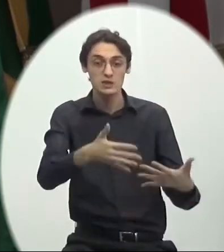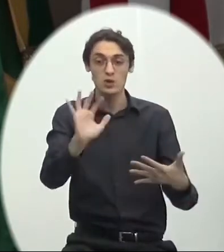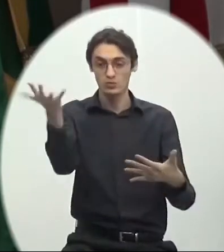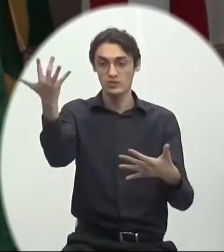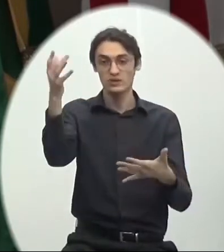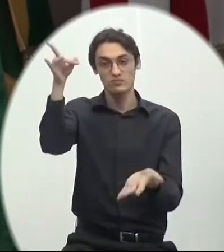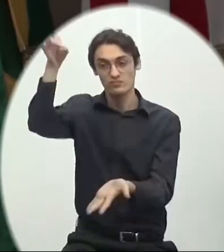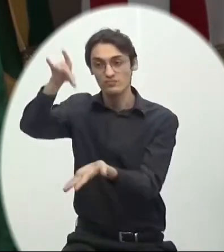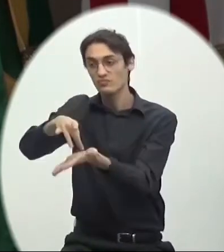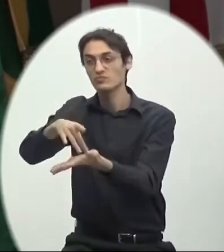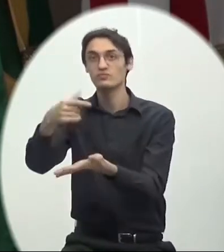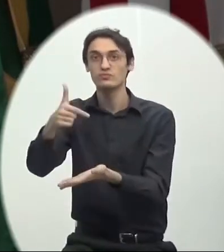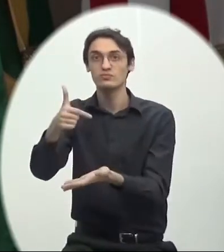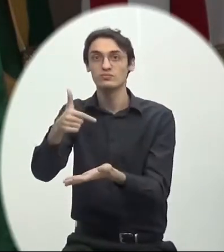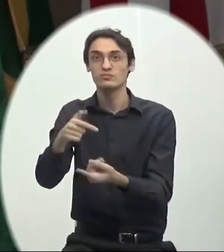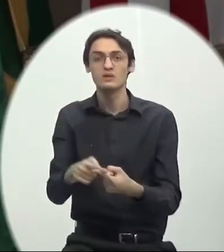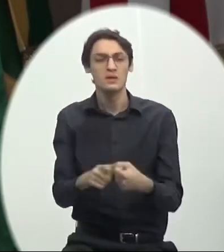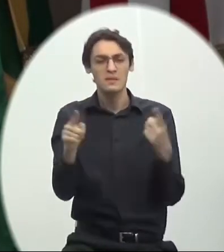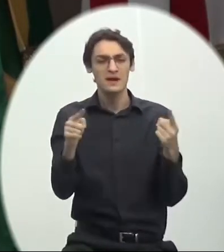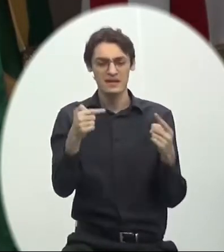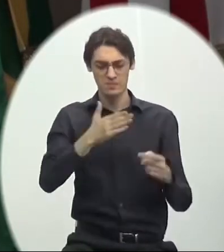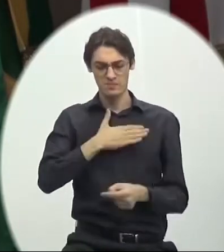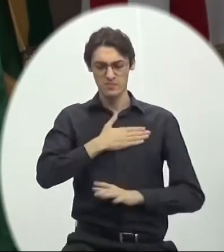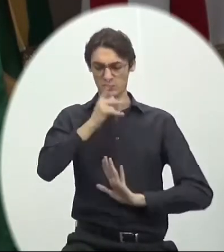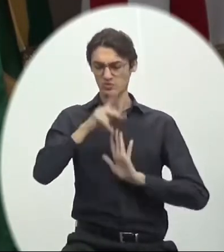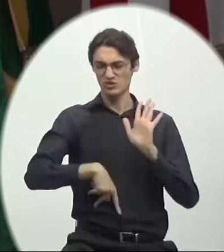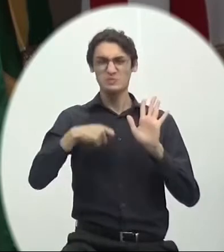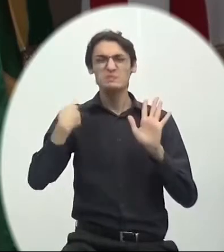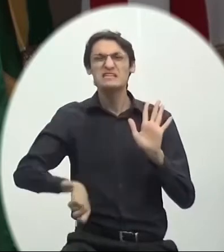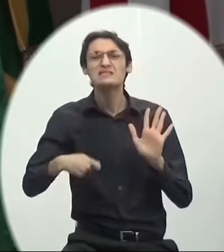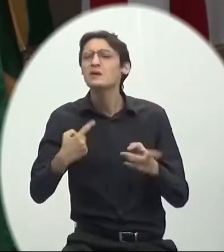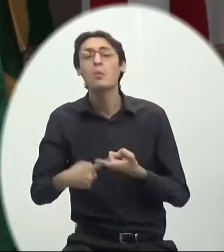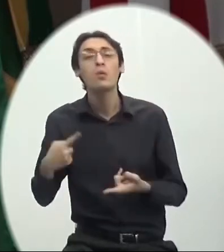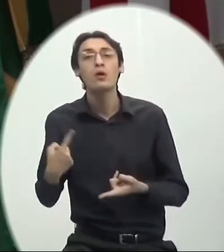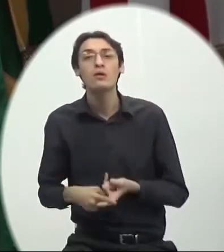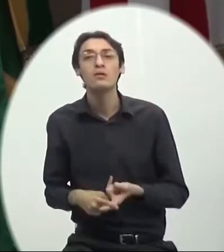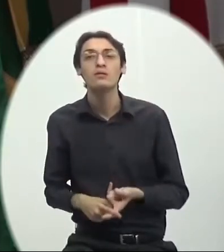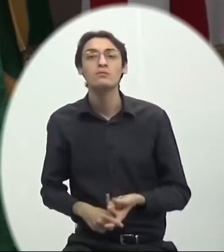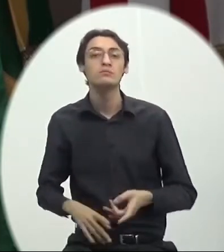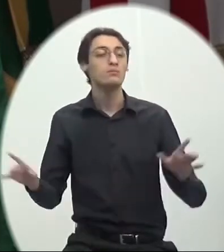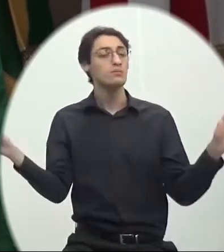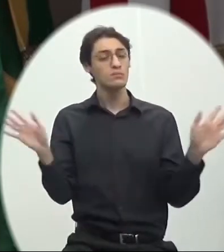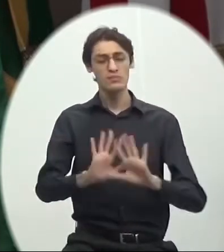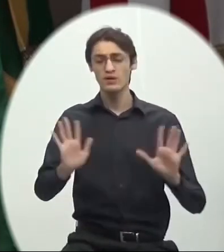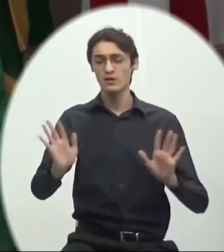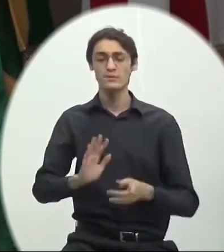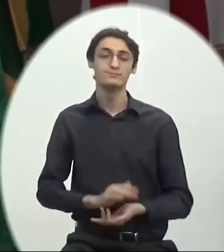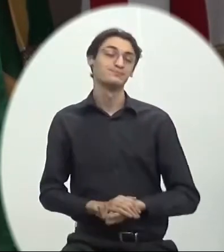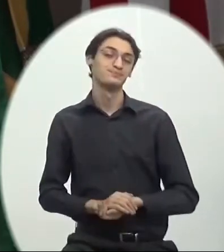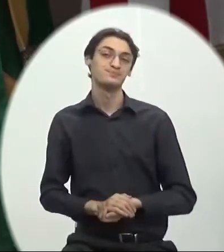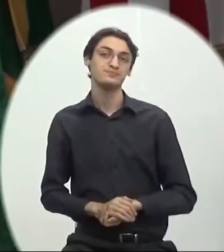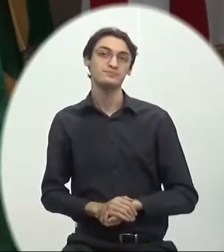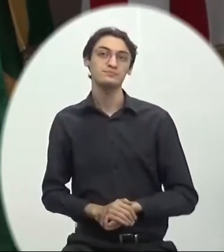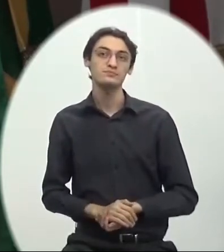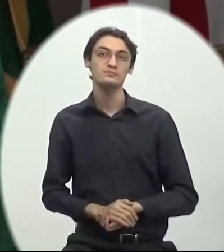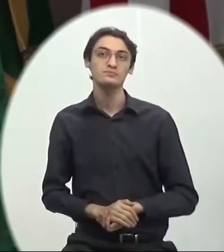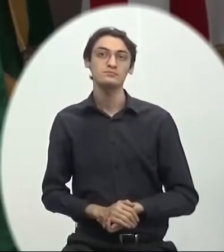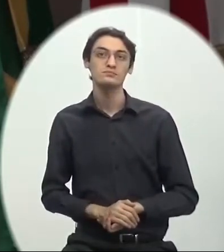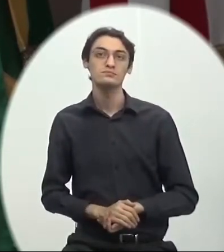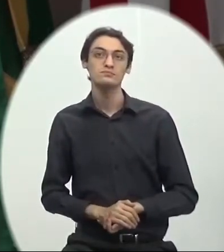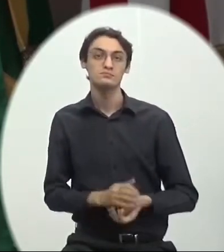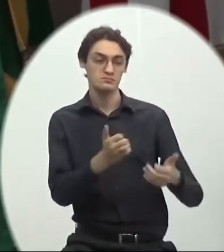para este, tem que ter, vereador Potelec? Não. Pede também que haja medidas de